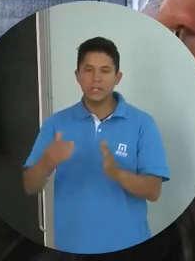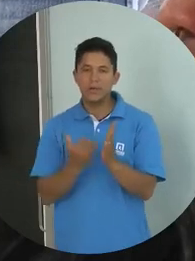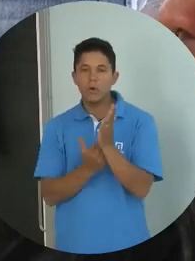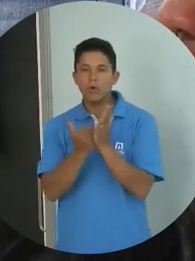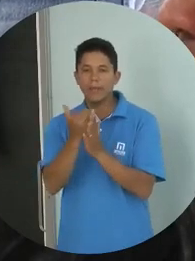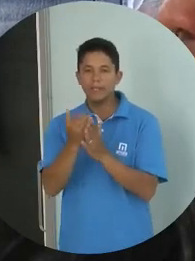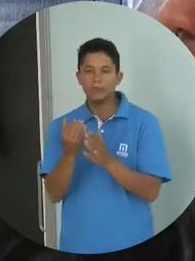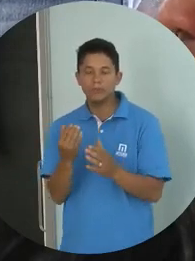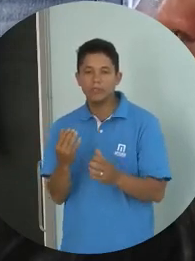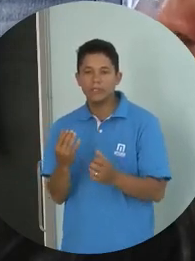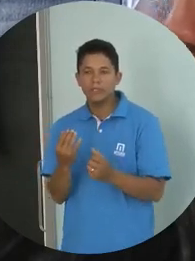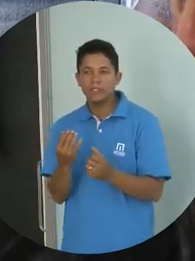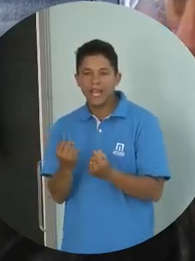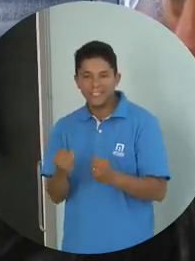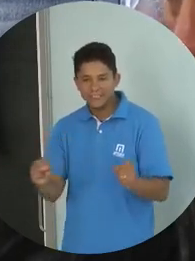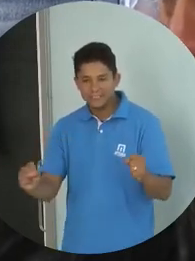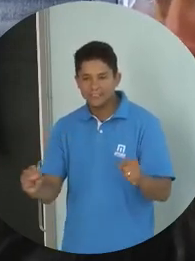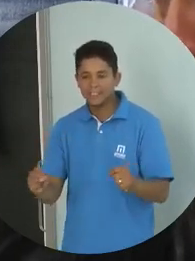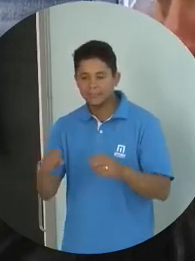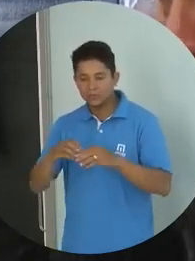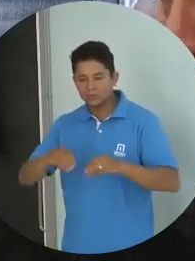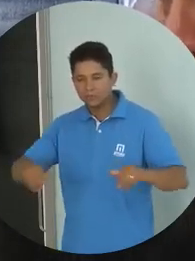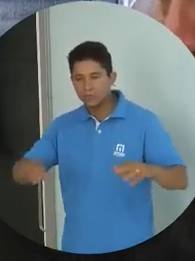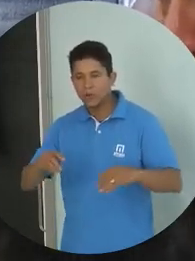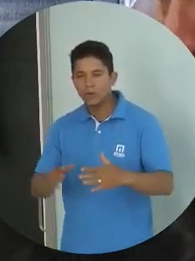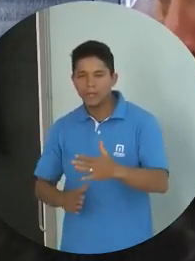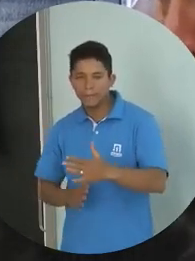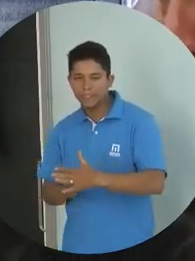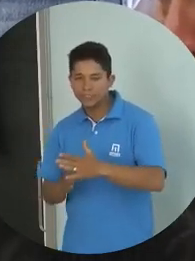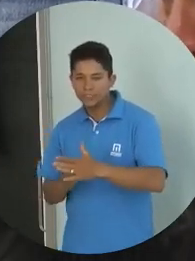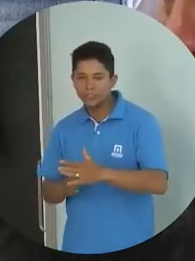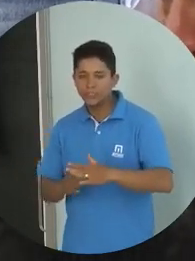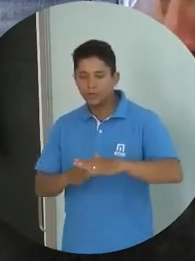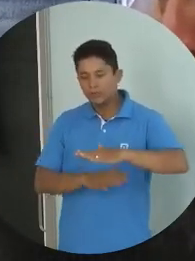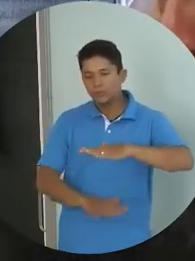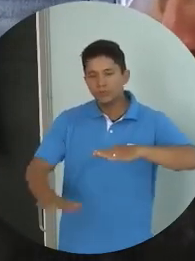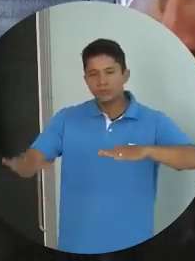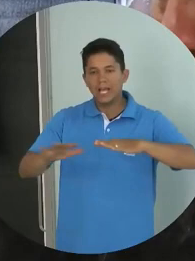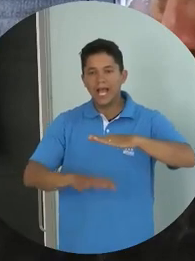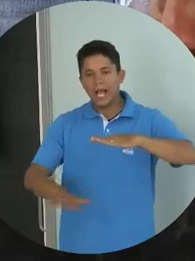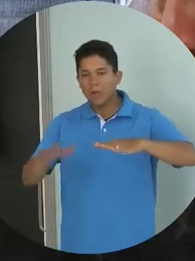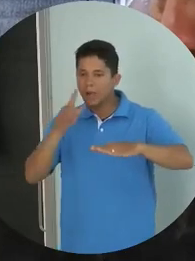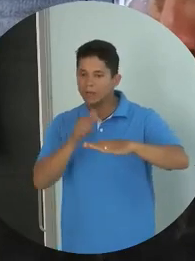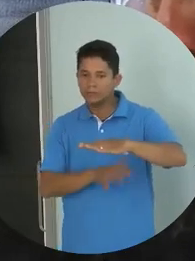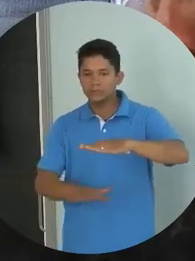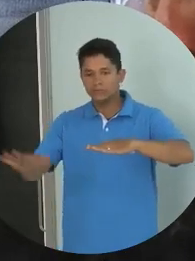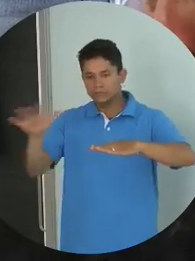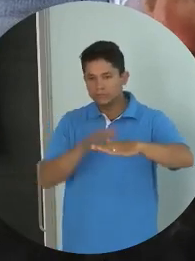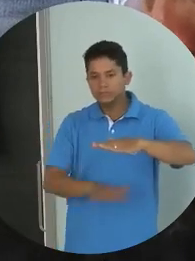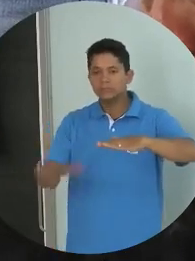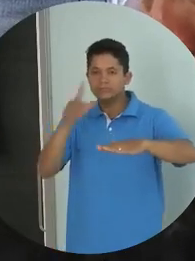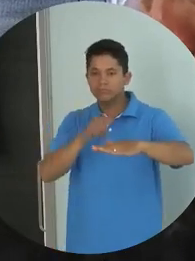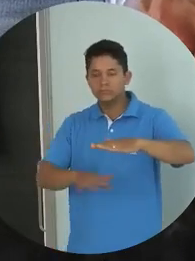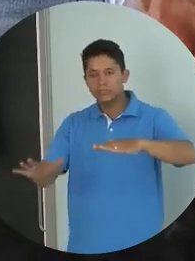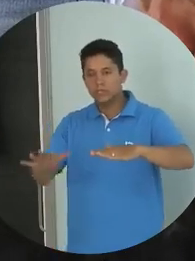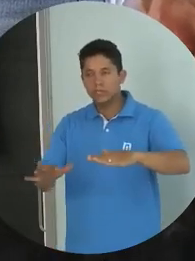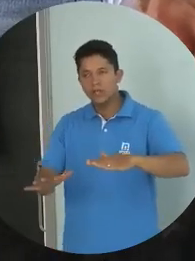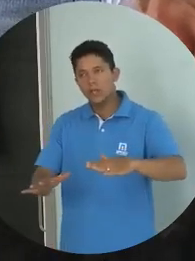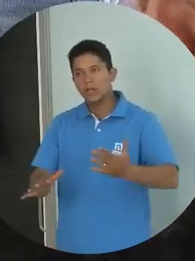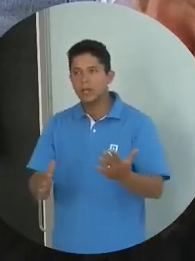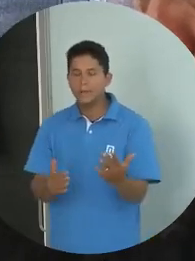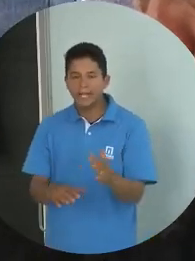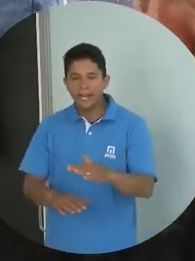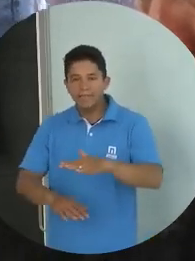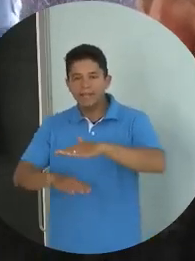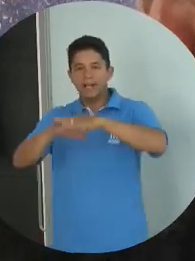solo impediu que o fluxo do normal que a água tinha fizesse com que ele elevasse e